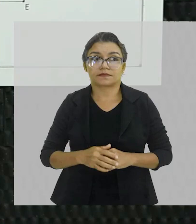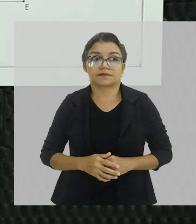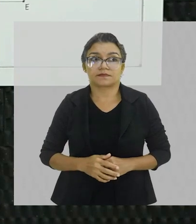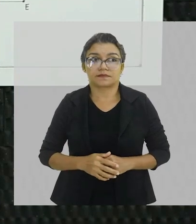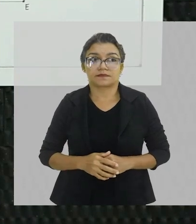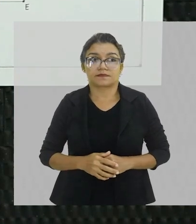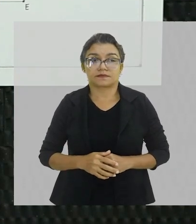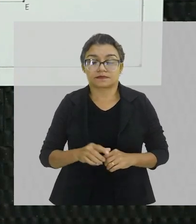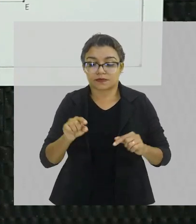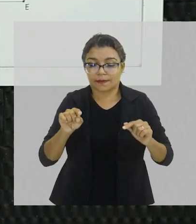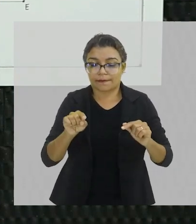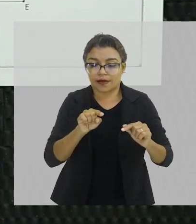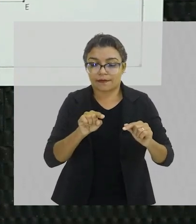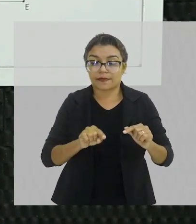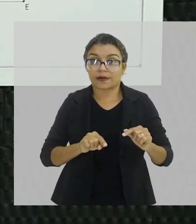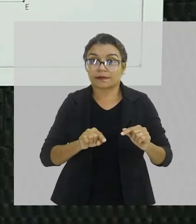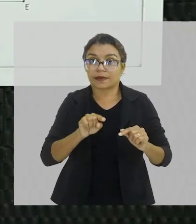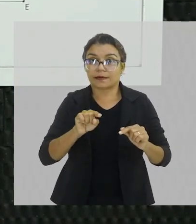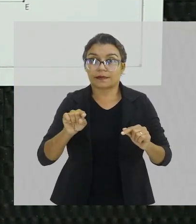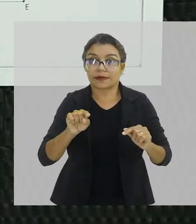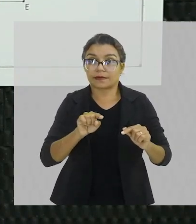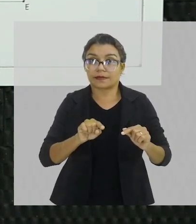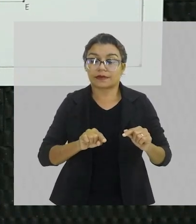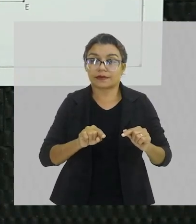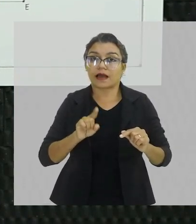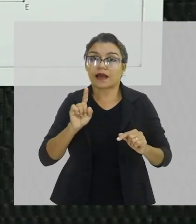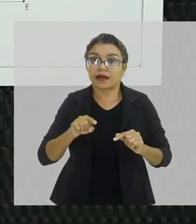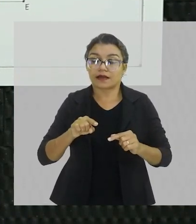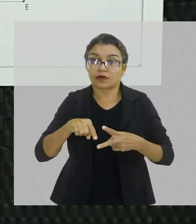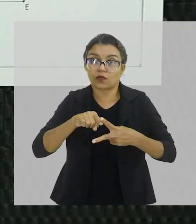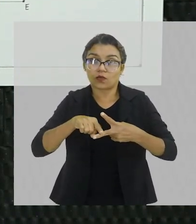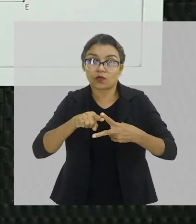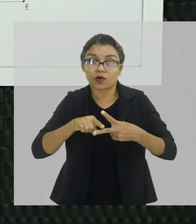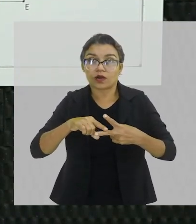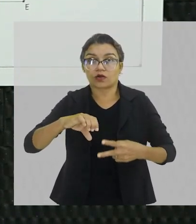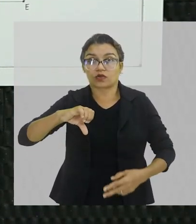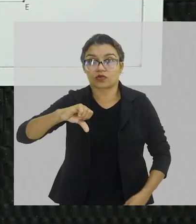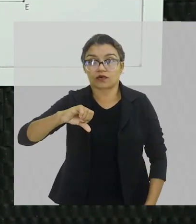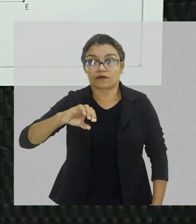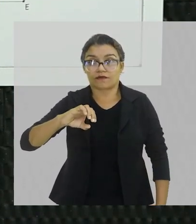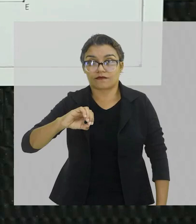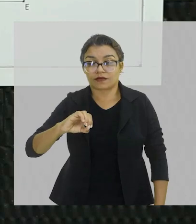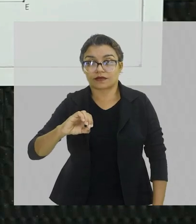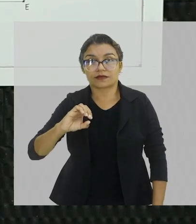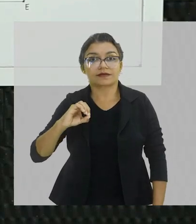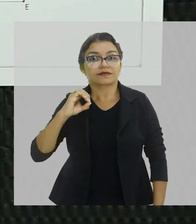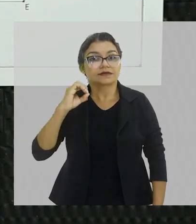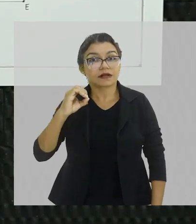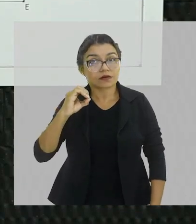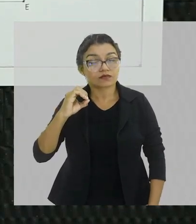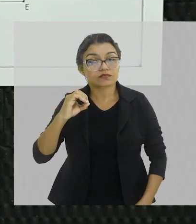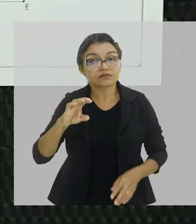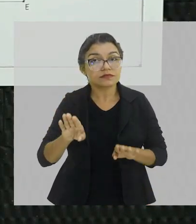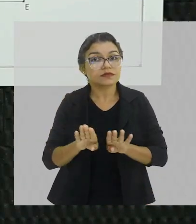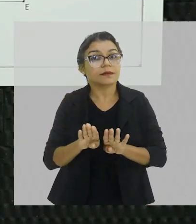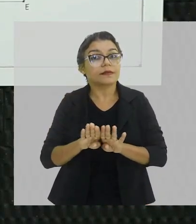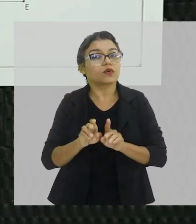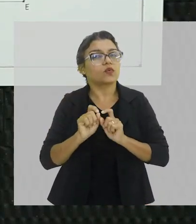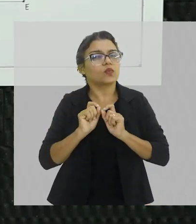quê? De 90 graus. Certo? E outra coisa, turminha, olha